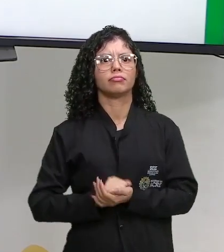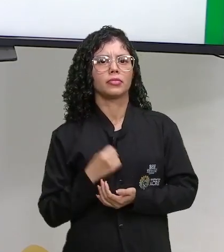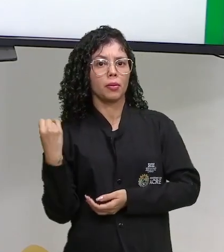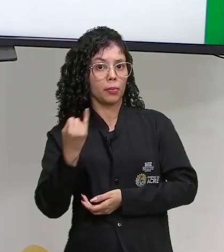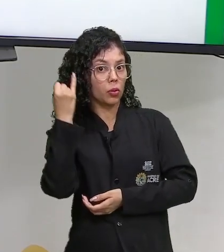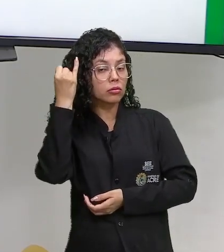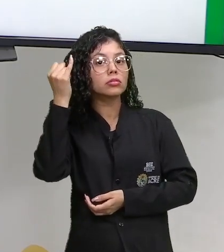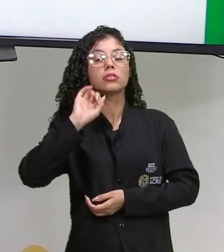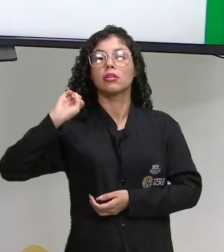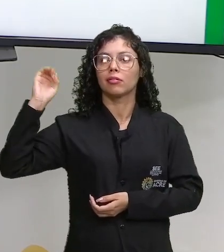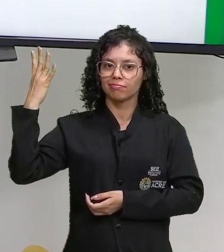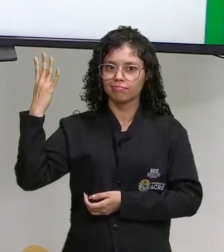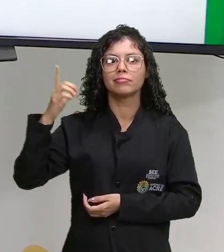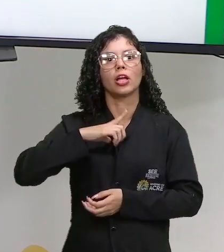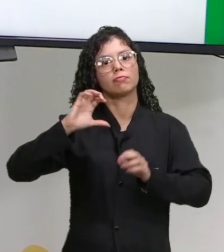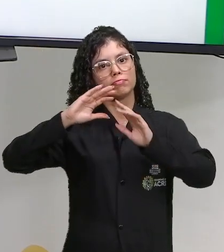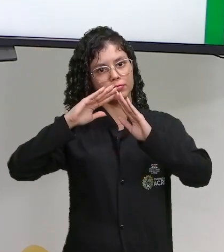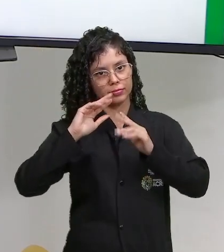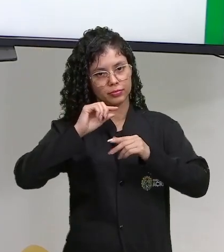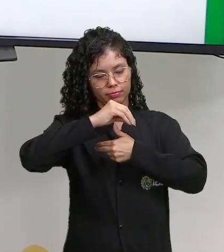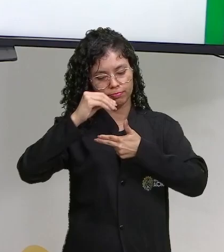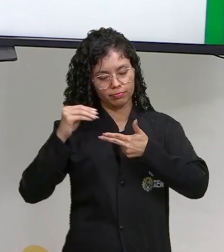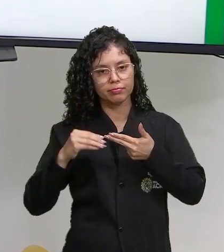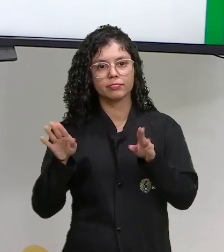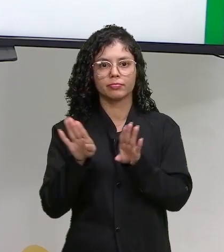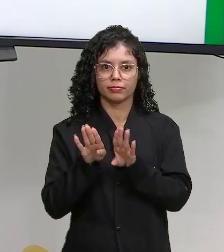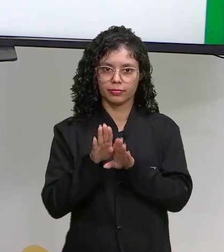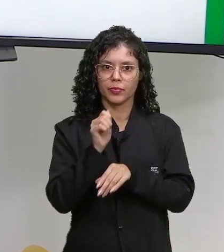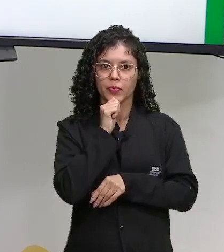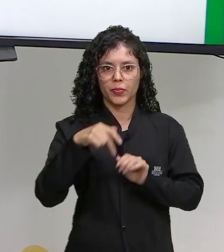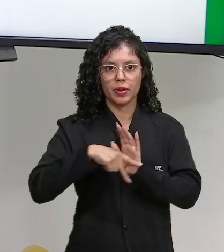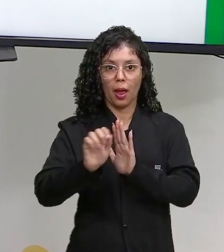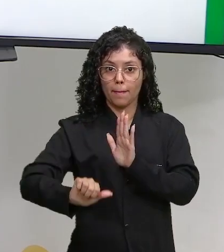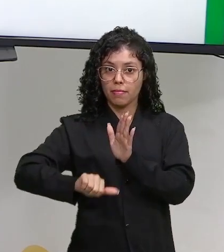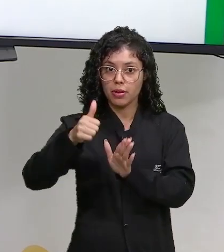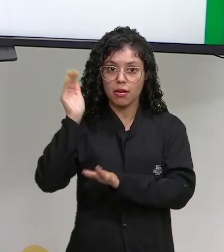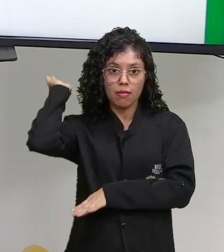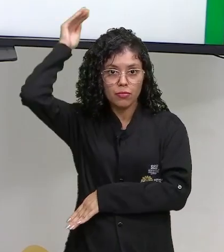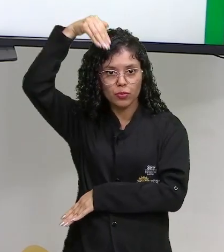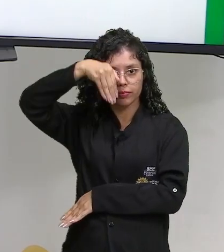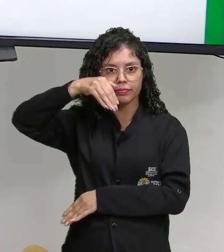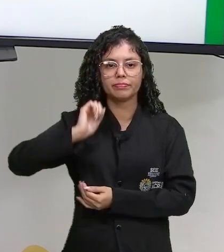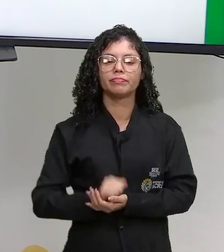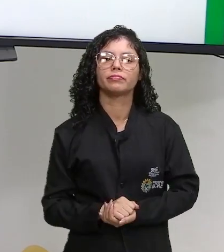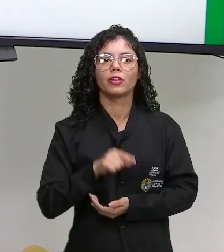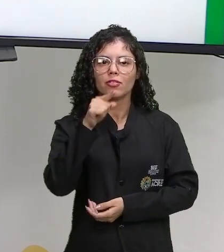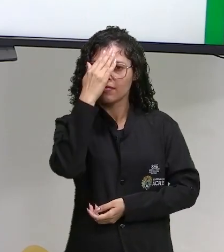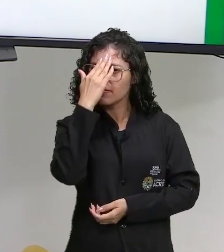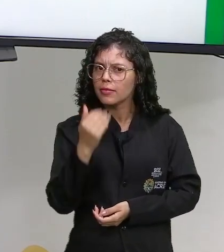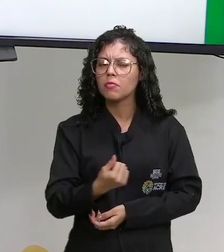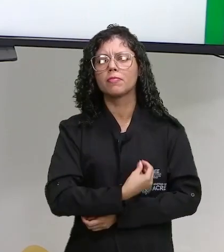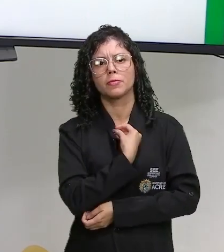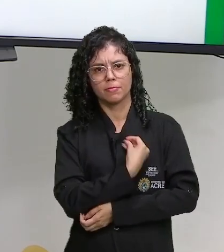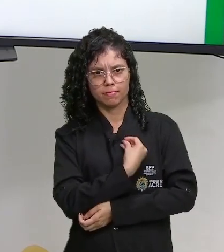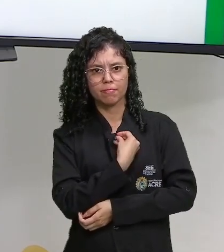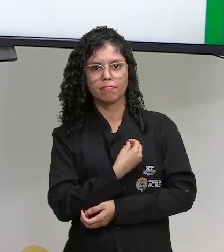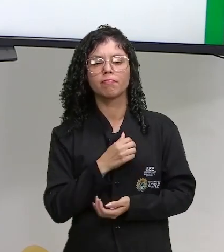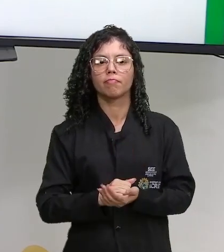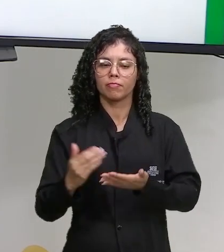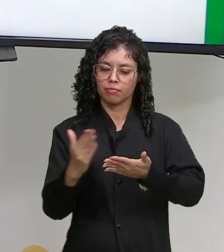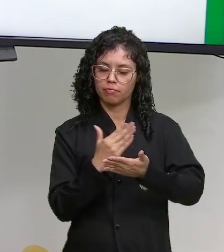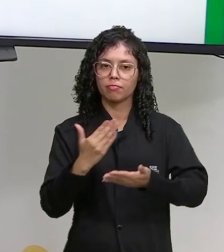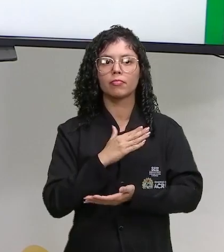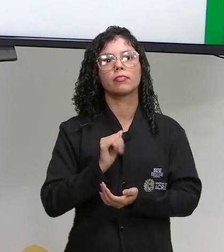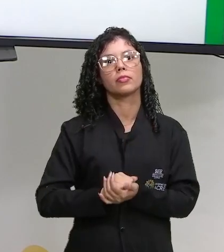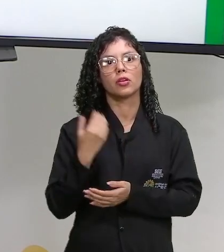importantes ali que cai no Enem, que é a Primeira República. Bom, vocês sabem que o que está mais presente no caderno de Ciências